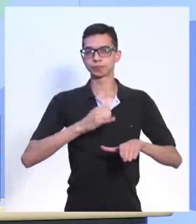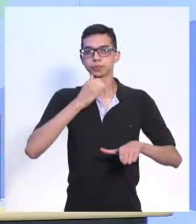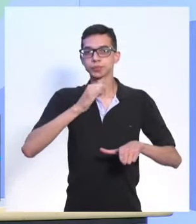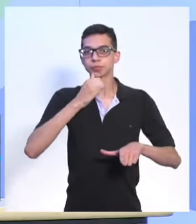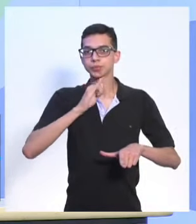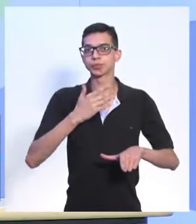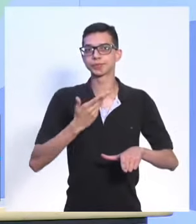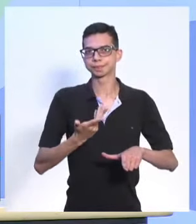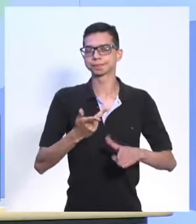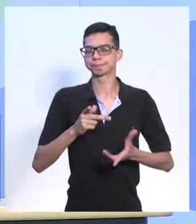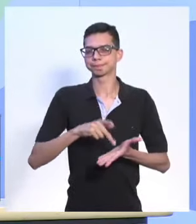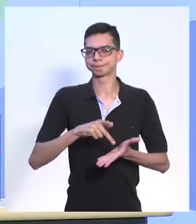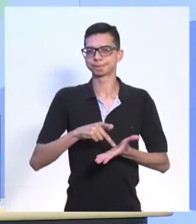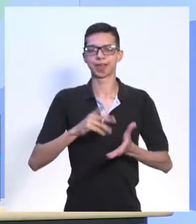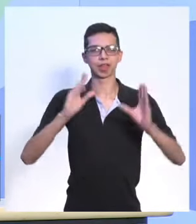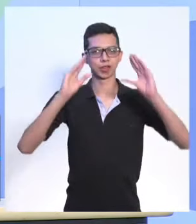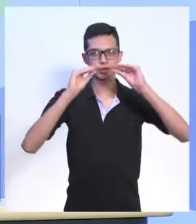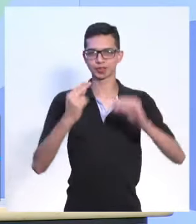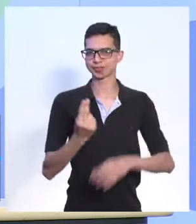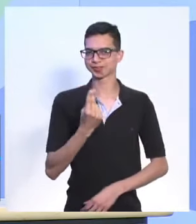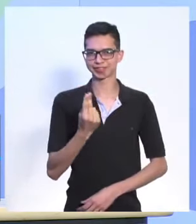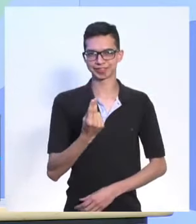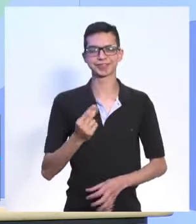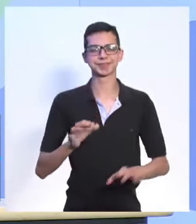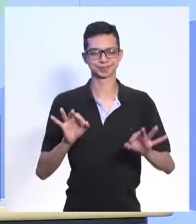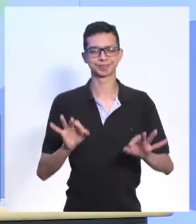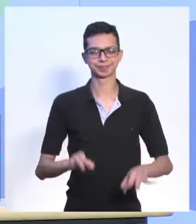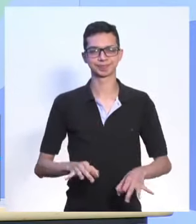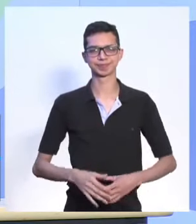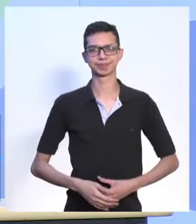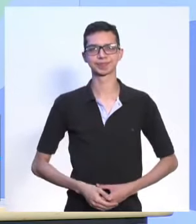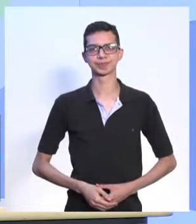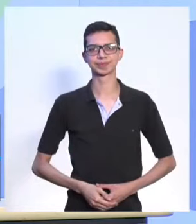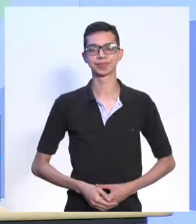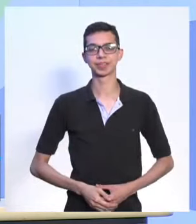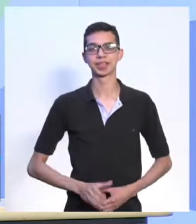solar não funciona à noite. Okay. Ok. O Kaique passa, solar